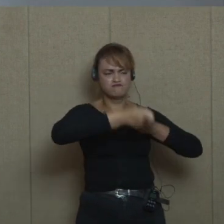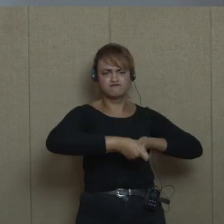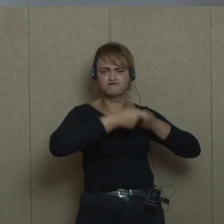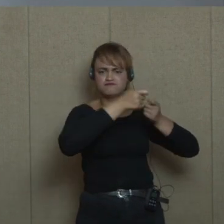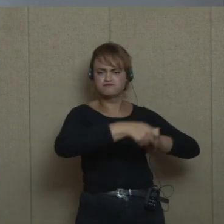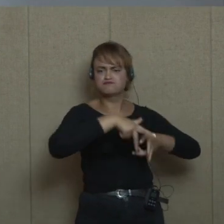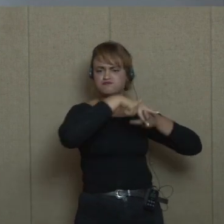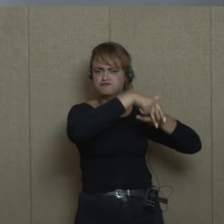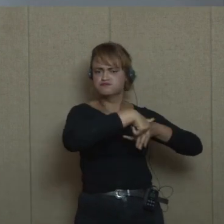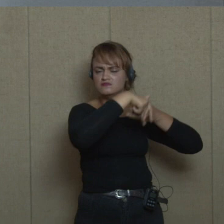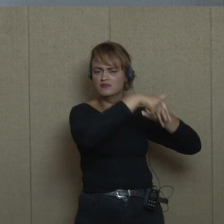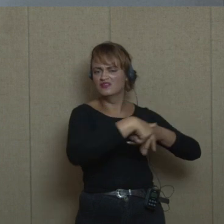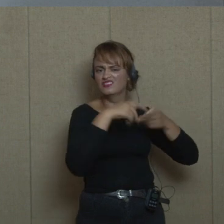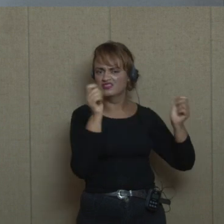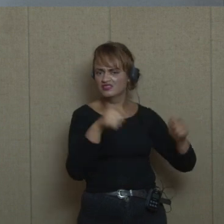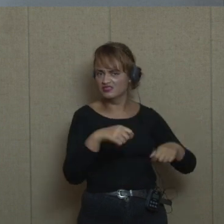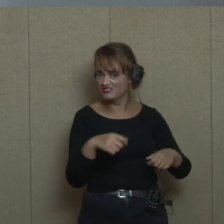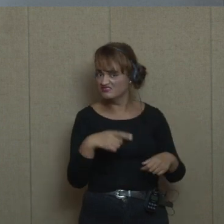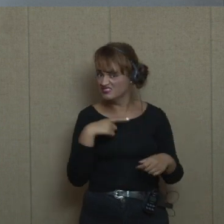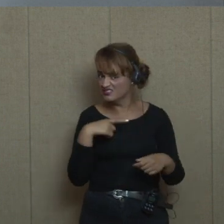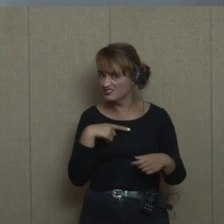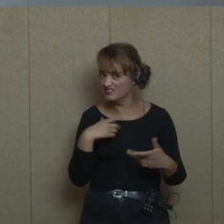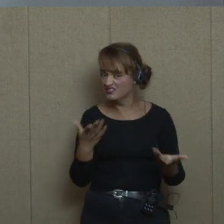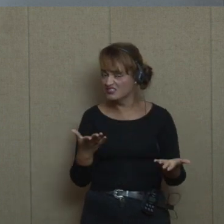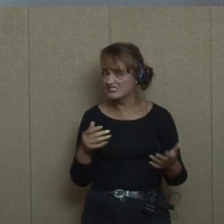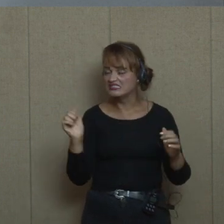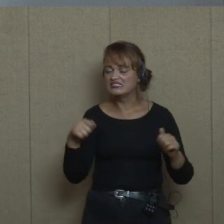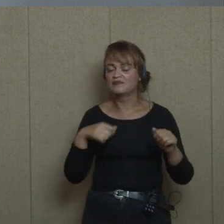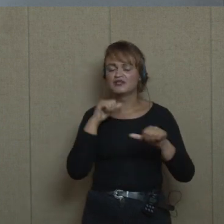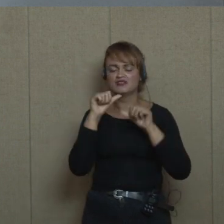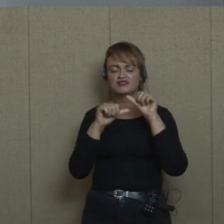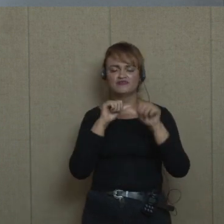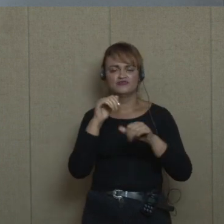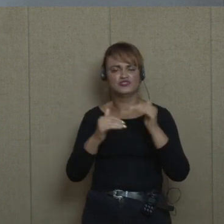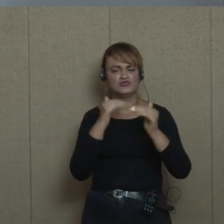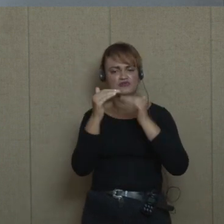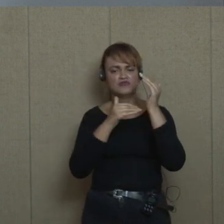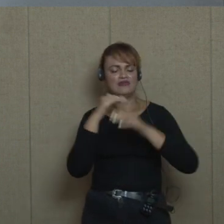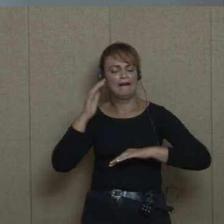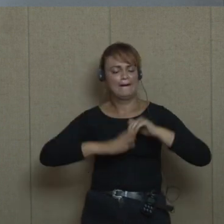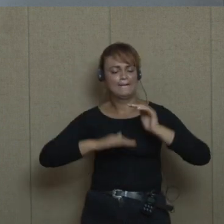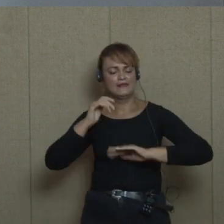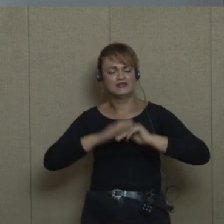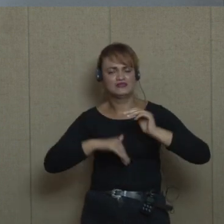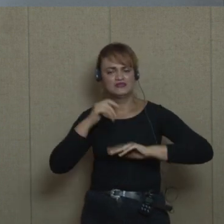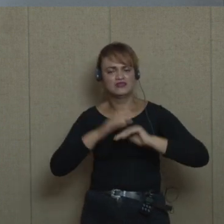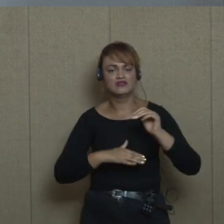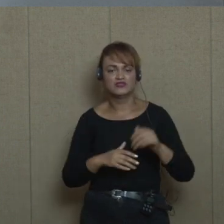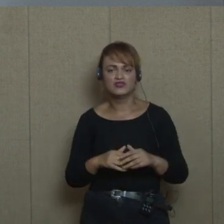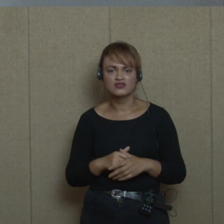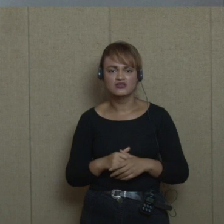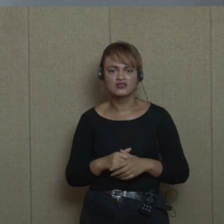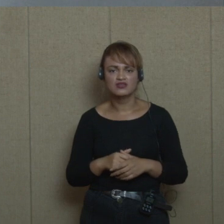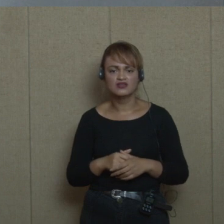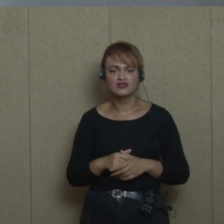passado? Seria sábio desenvolver nossa própria capacidade? E aqui eu não estou dizendo...